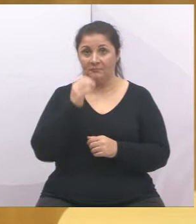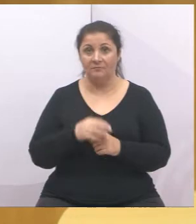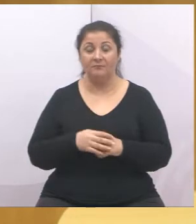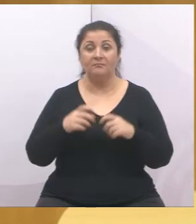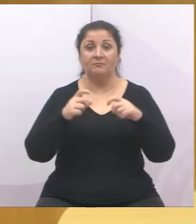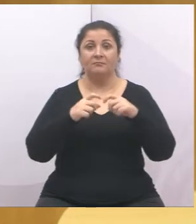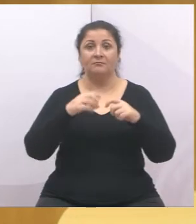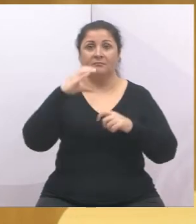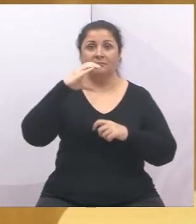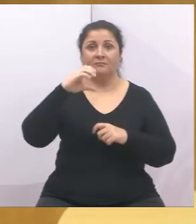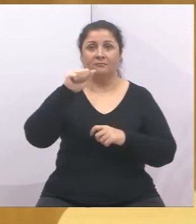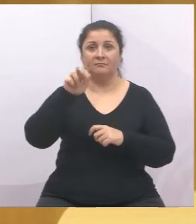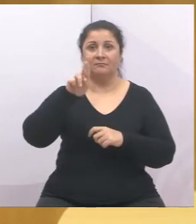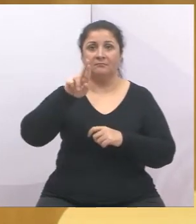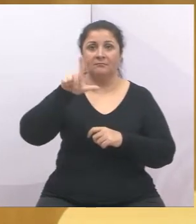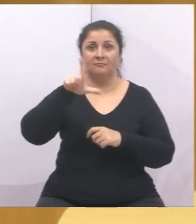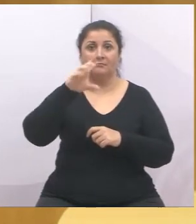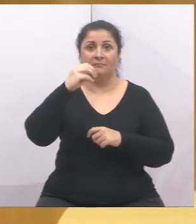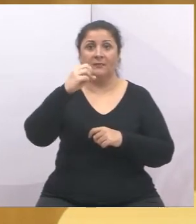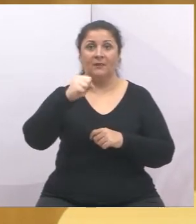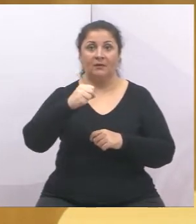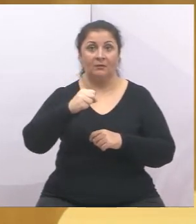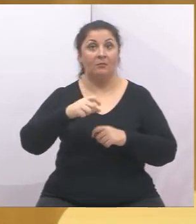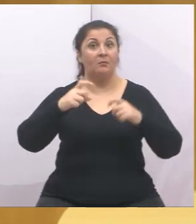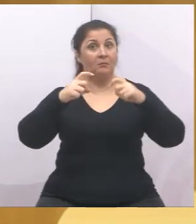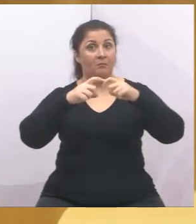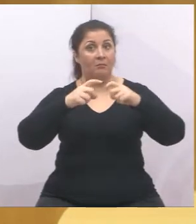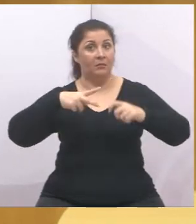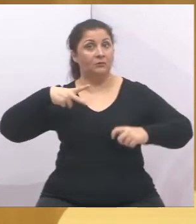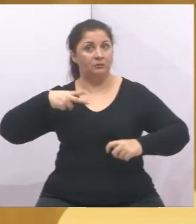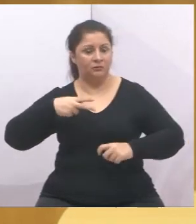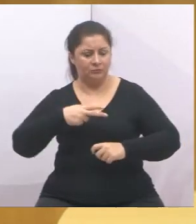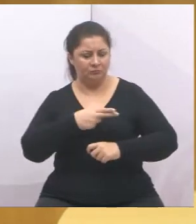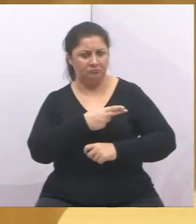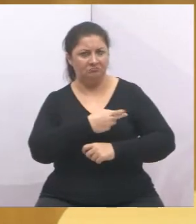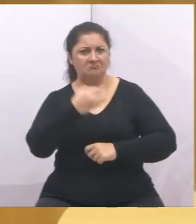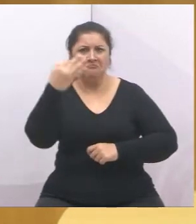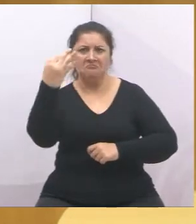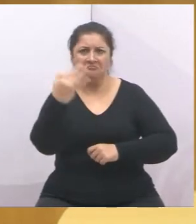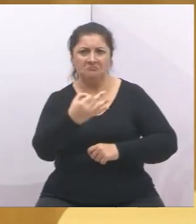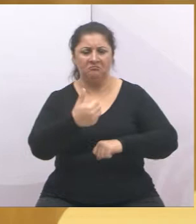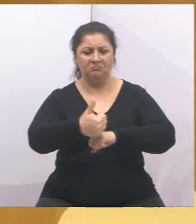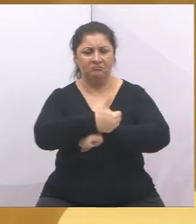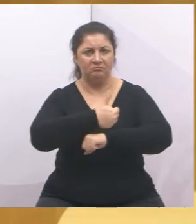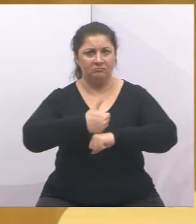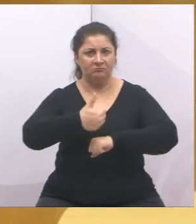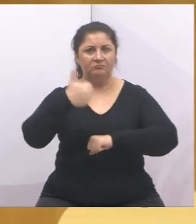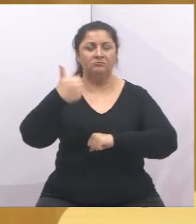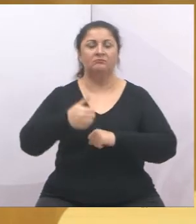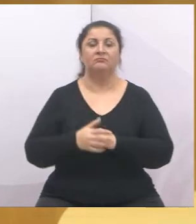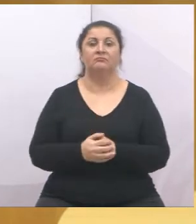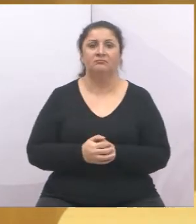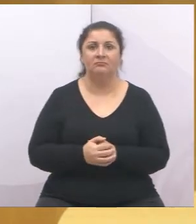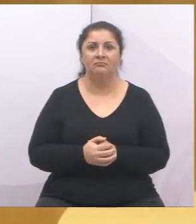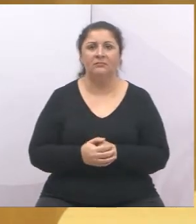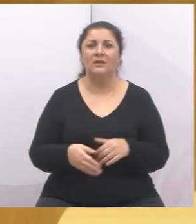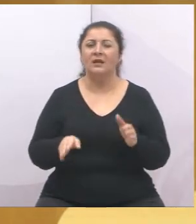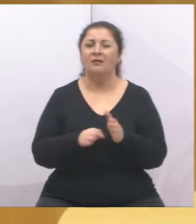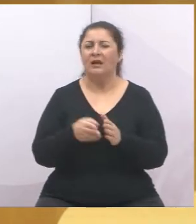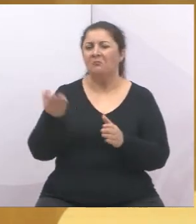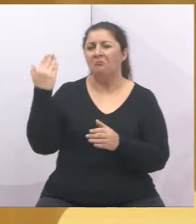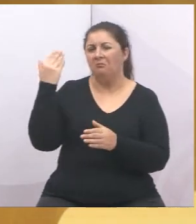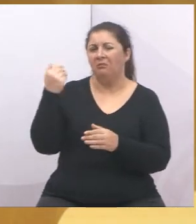Carlos Cardarelli, que era um cirurgião de mão cheia. A gente, quando chegava, mesmo ele mais velho, a